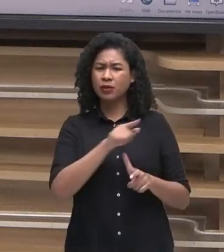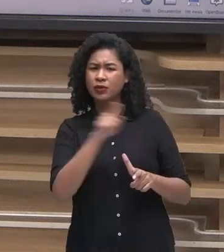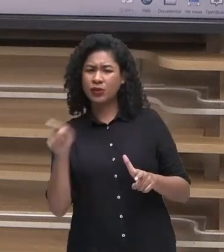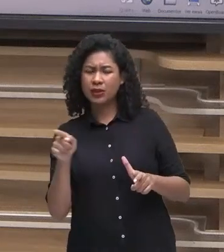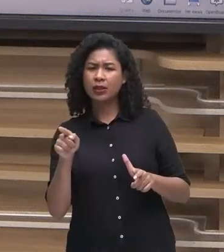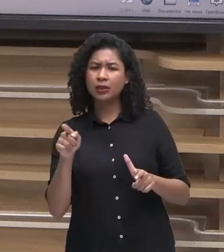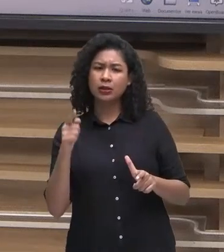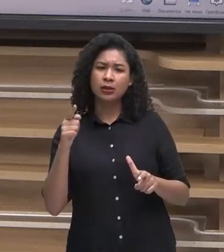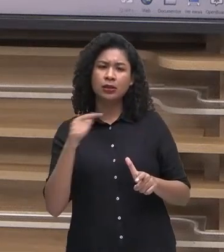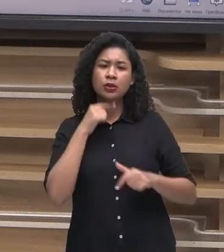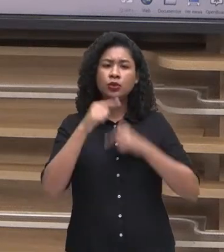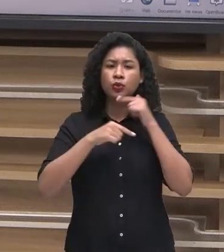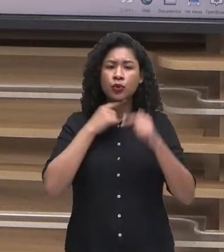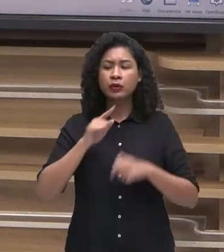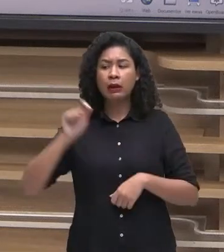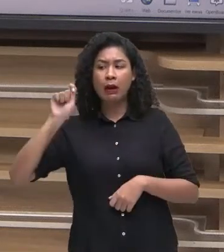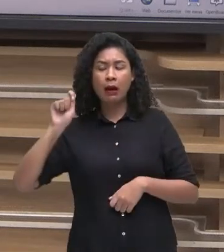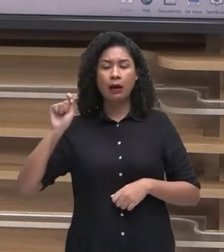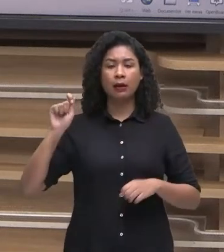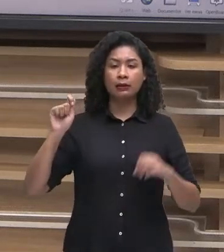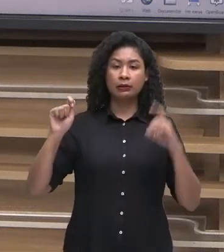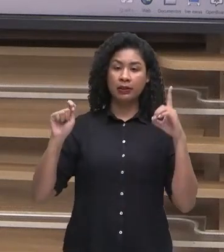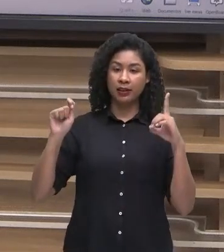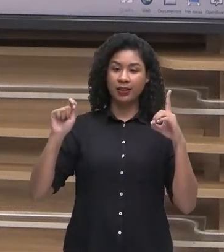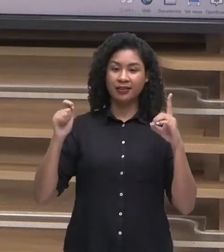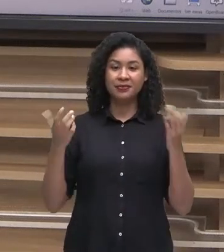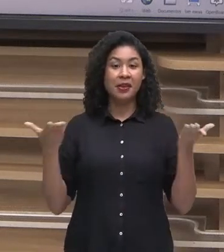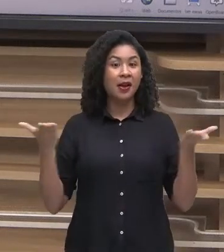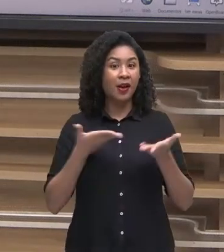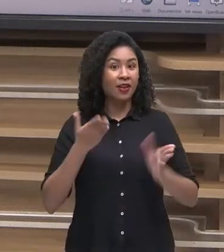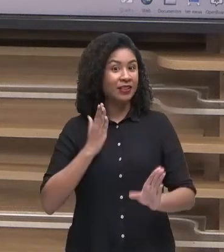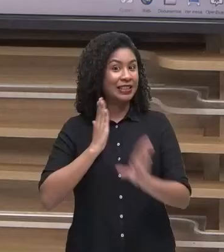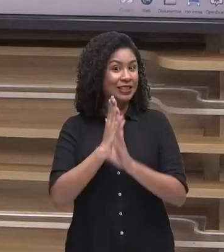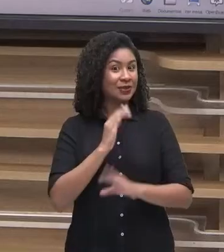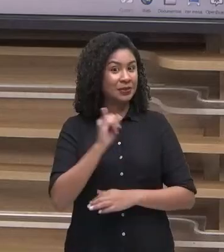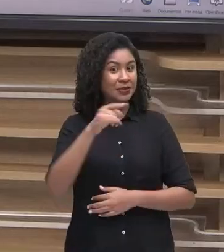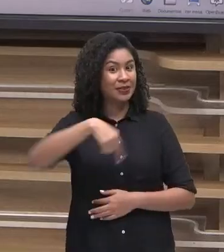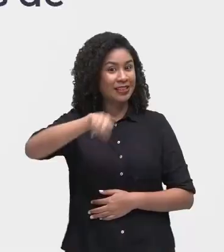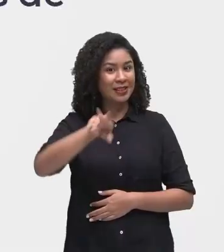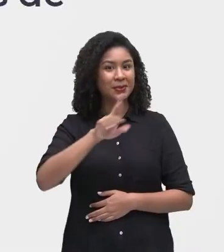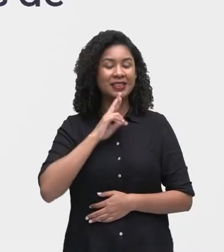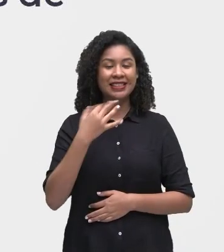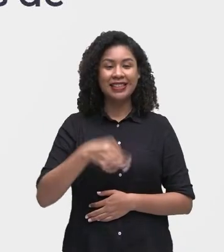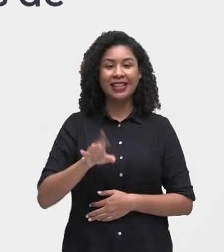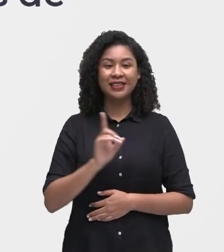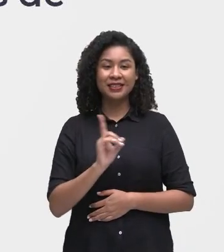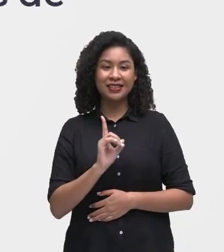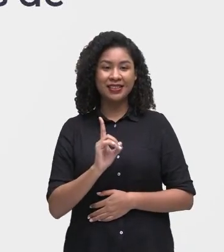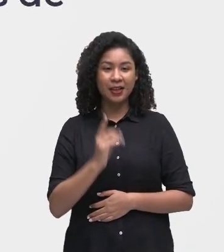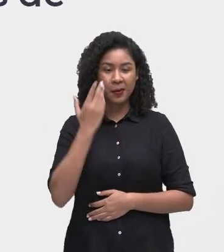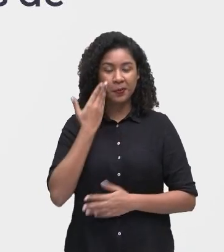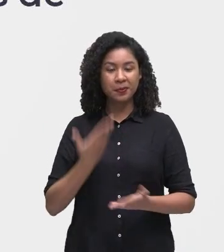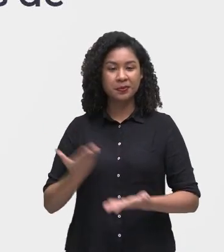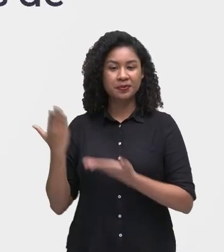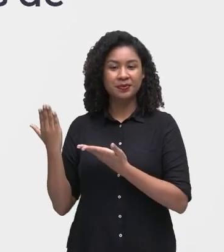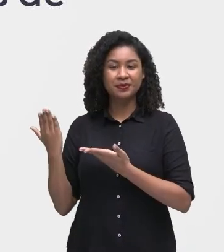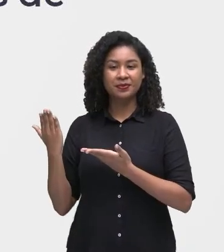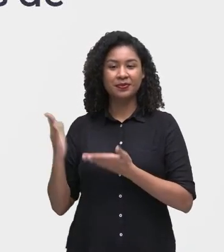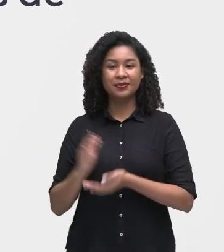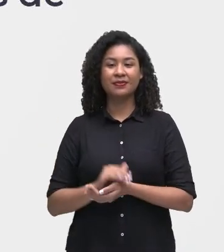D. Vamos ver se vocês conseguiram acertar a resposta agora, galerinha. Gabarito para a gente na tela e comentário.